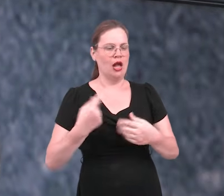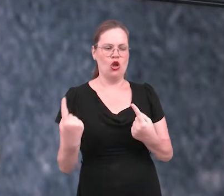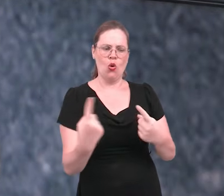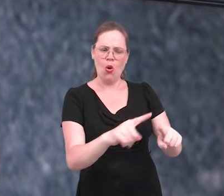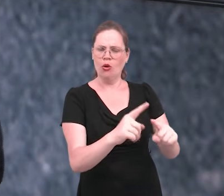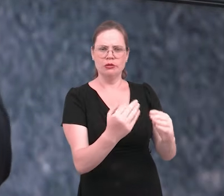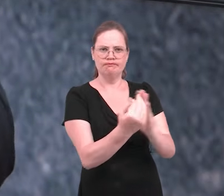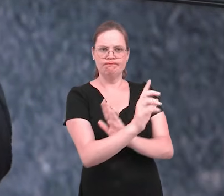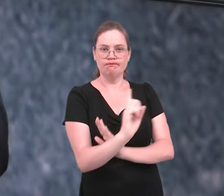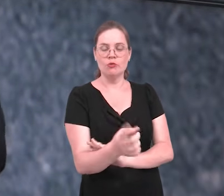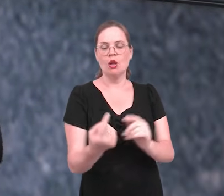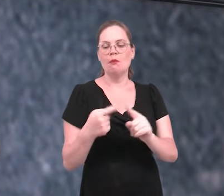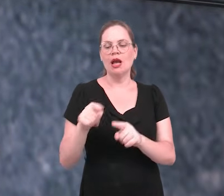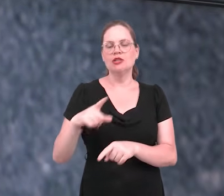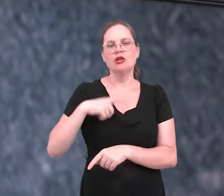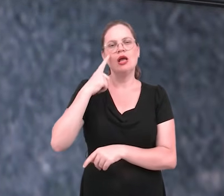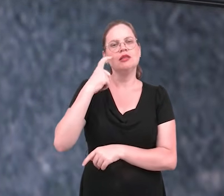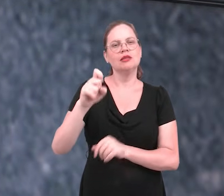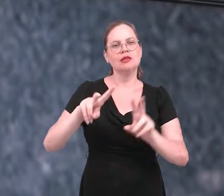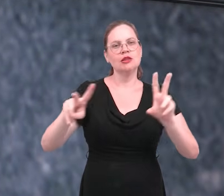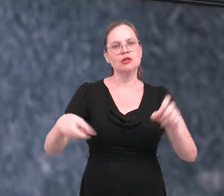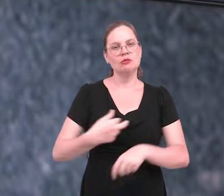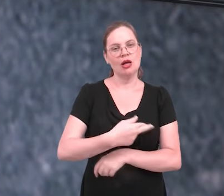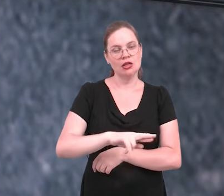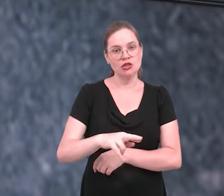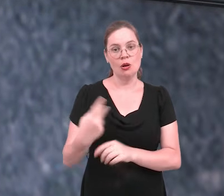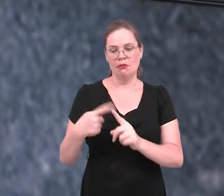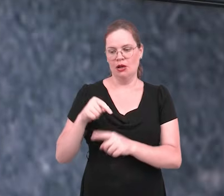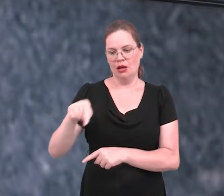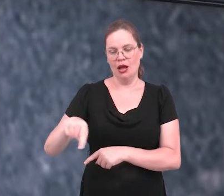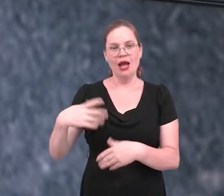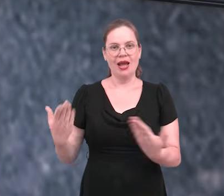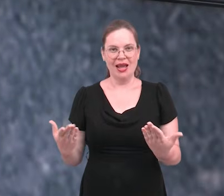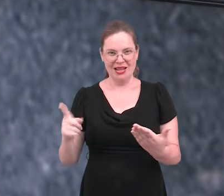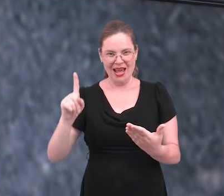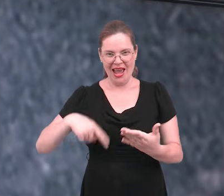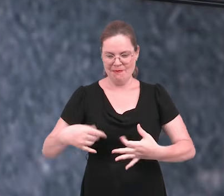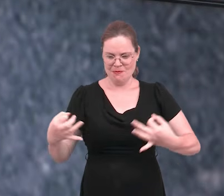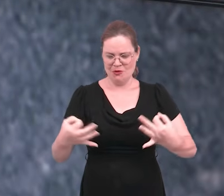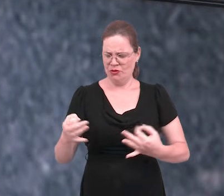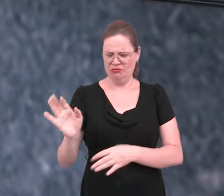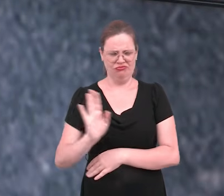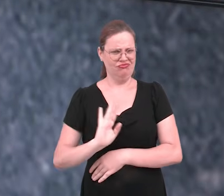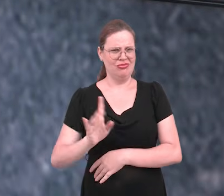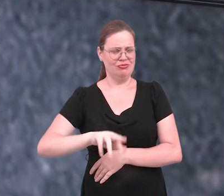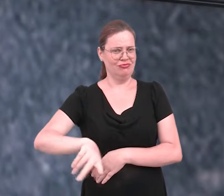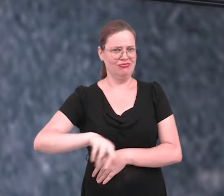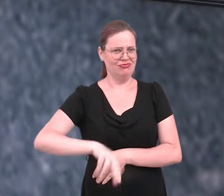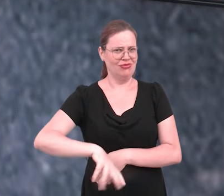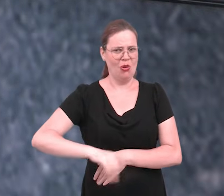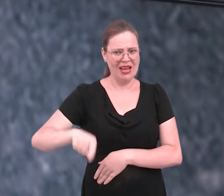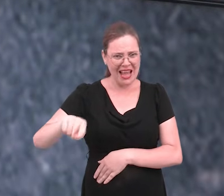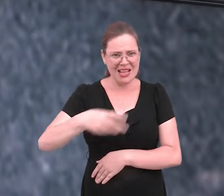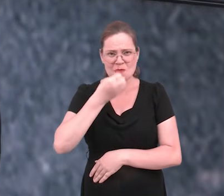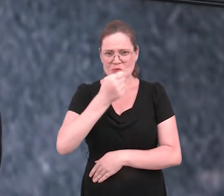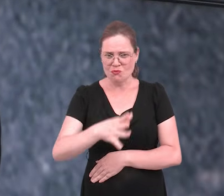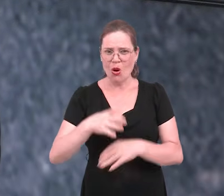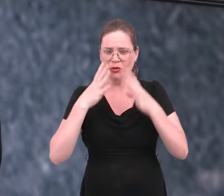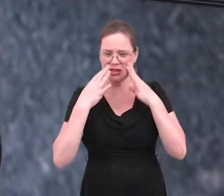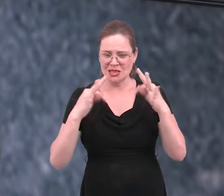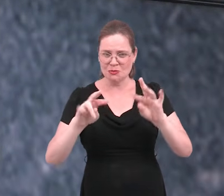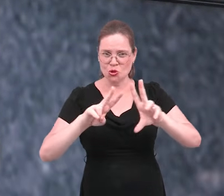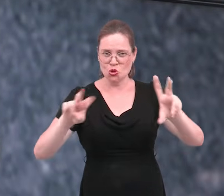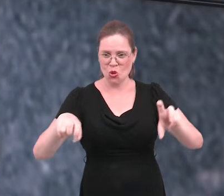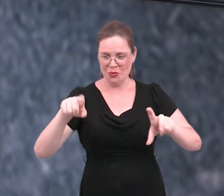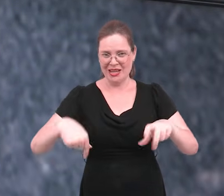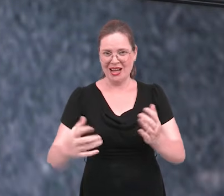por questões religiosas, embora não fosse um homem nada exemplar em relação àquilo que é a vida de um